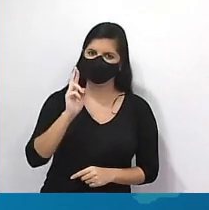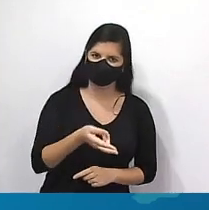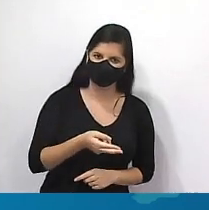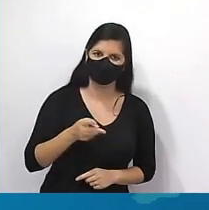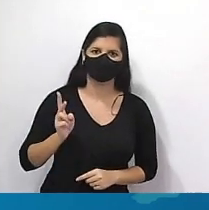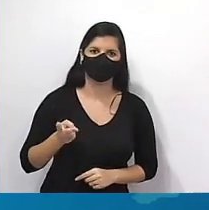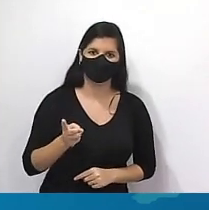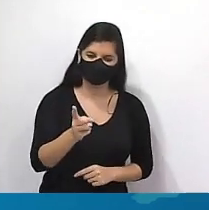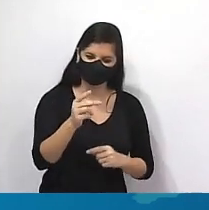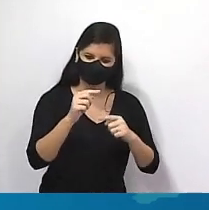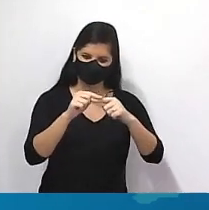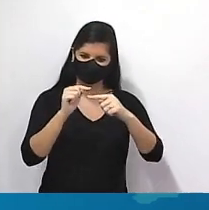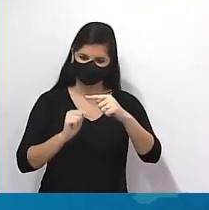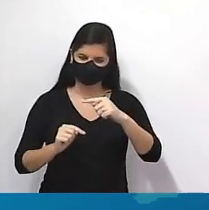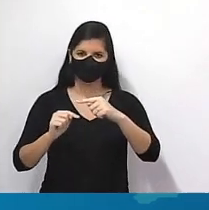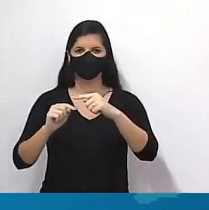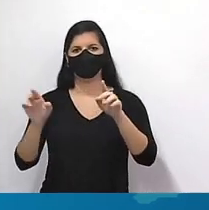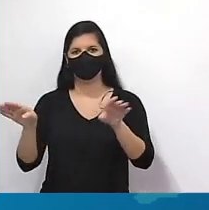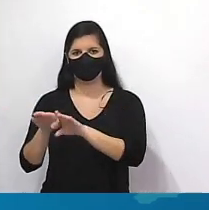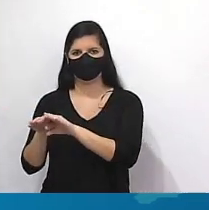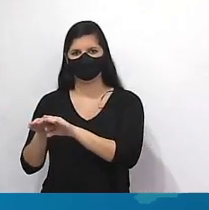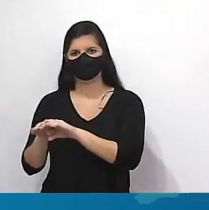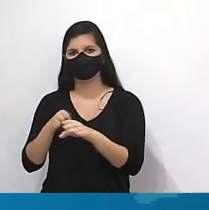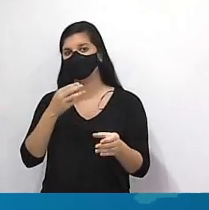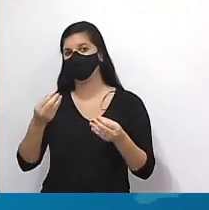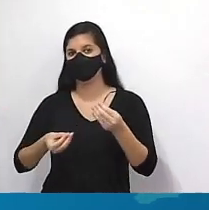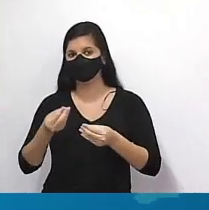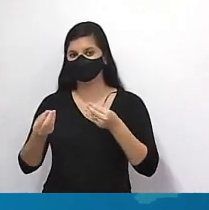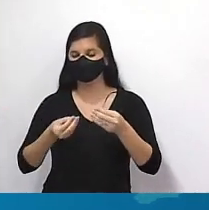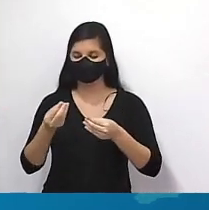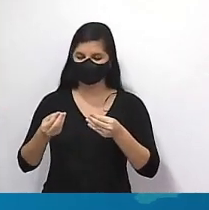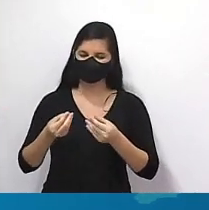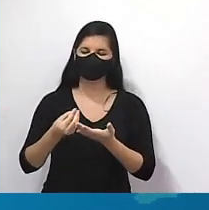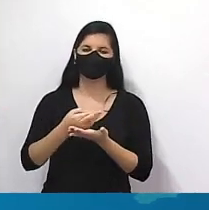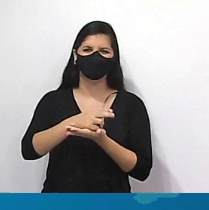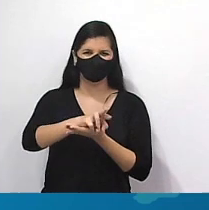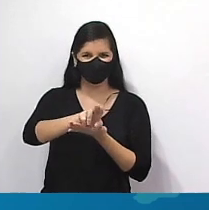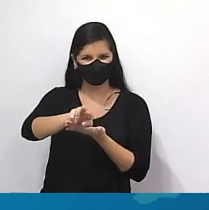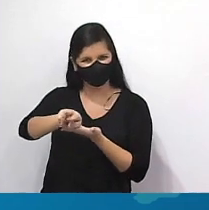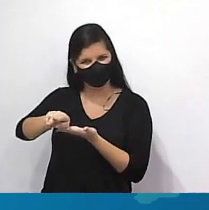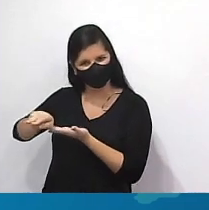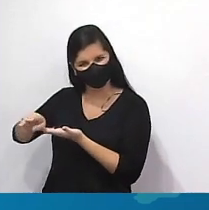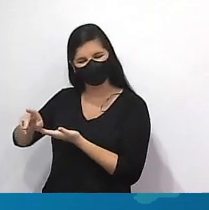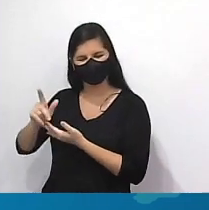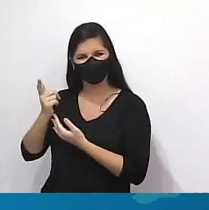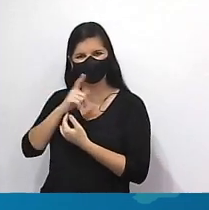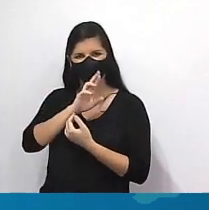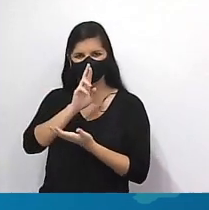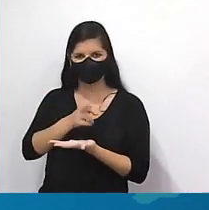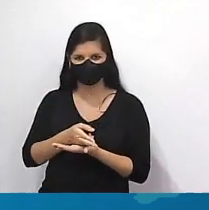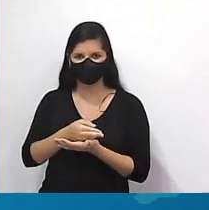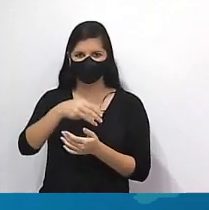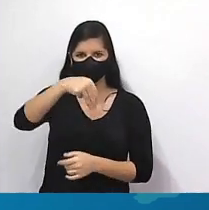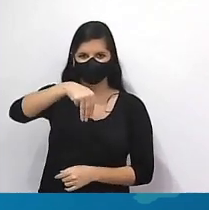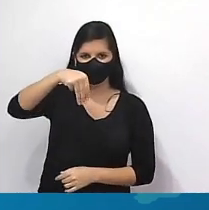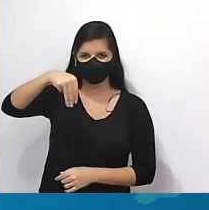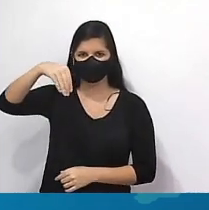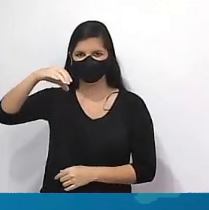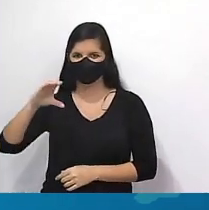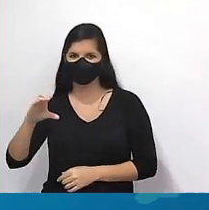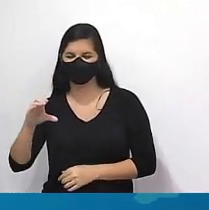continuem denominadores iguais. Como é que eu posso fazer? Existem várias formas de fazer. Mínimo múltiplo